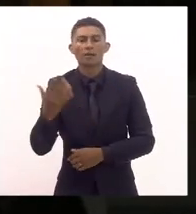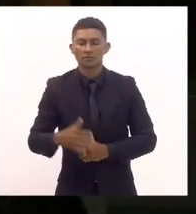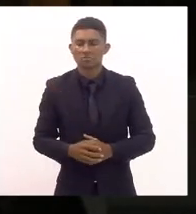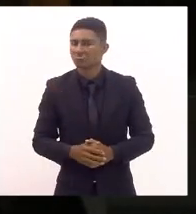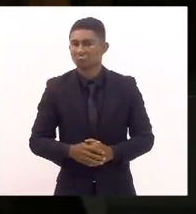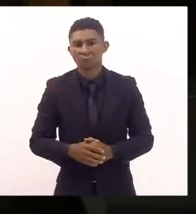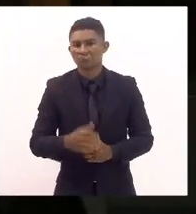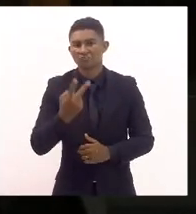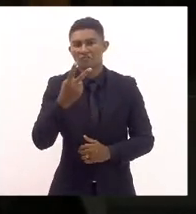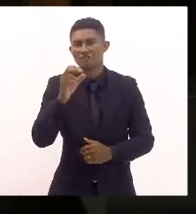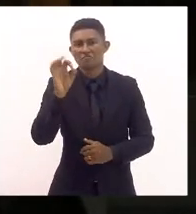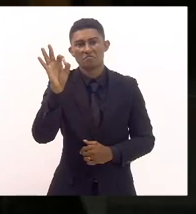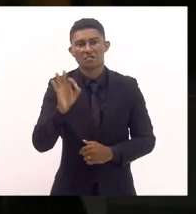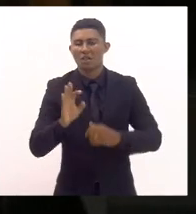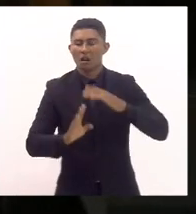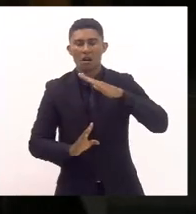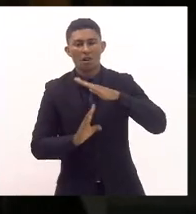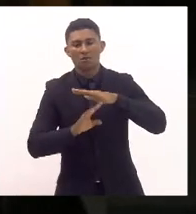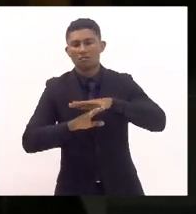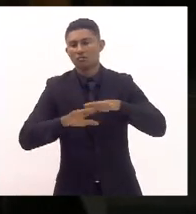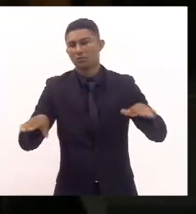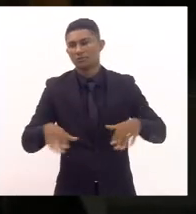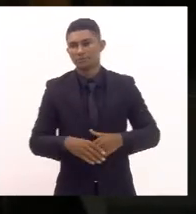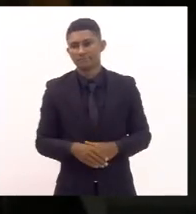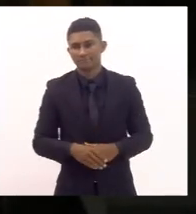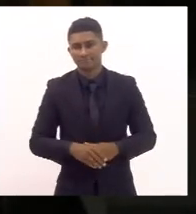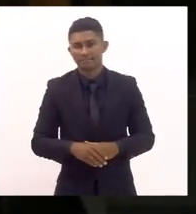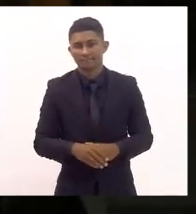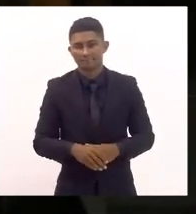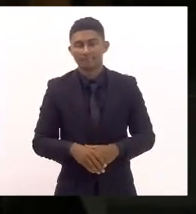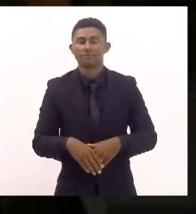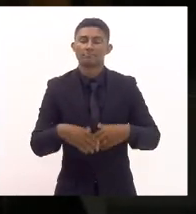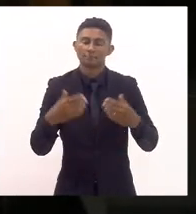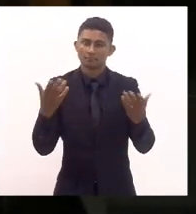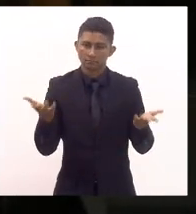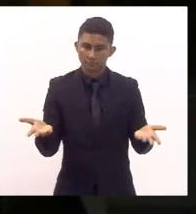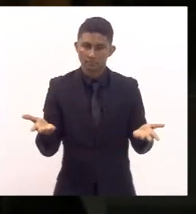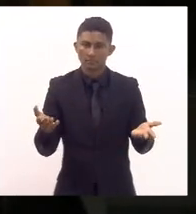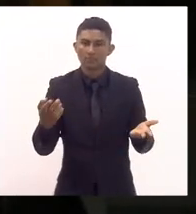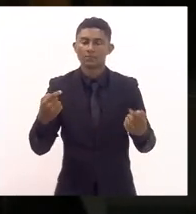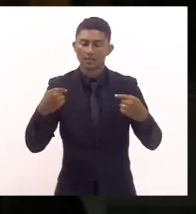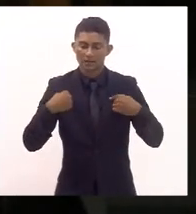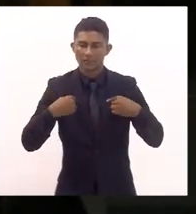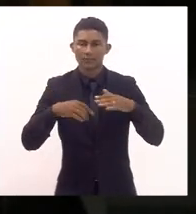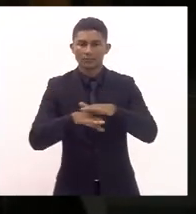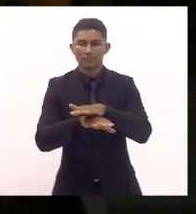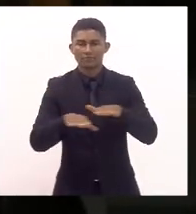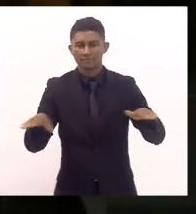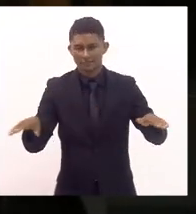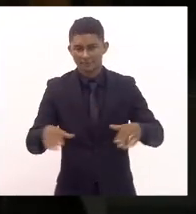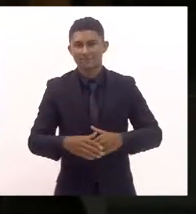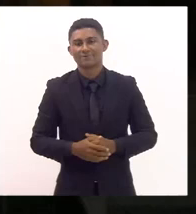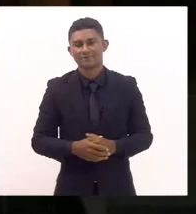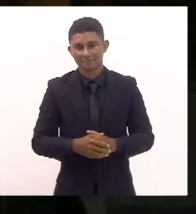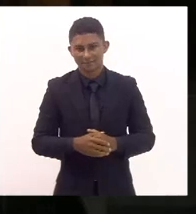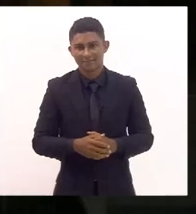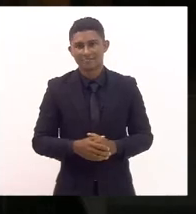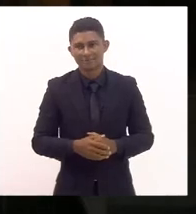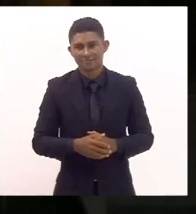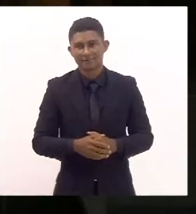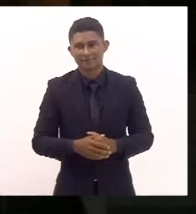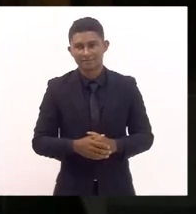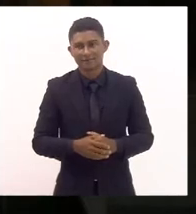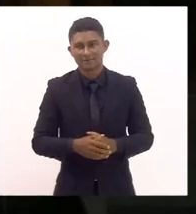a vinte por cento e assim poxa da presente eu encerro é